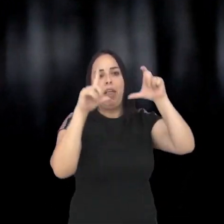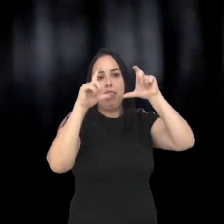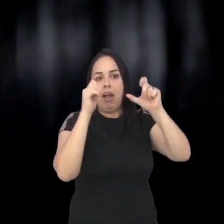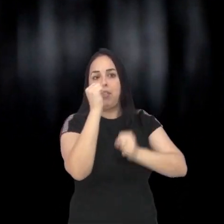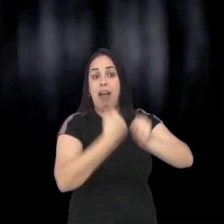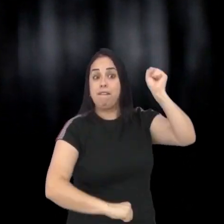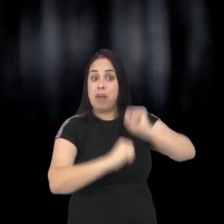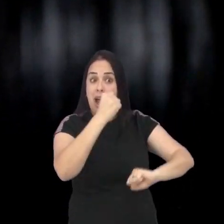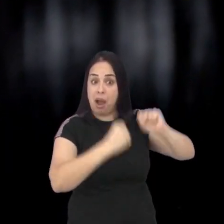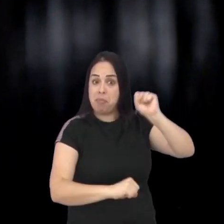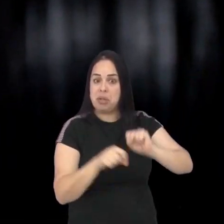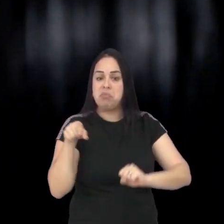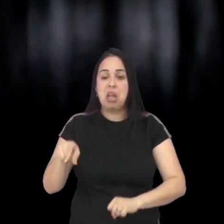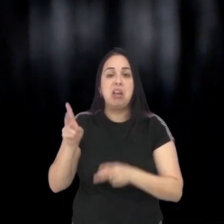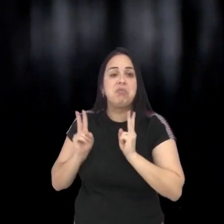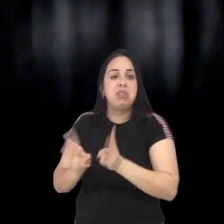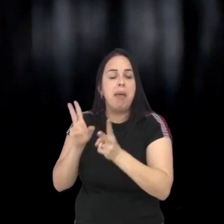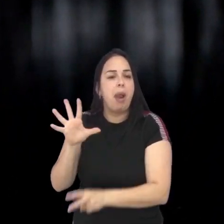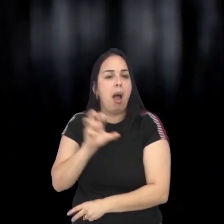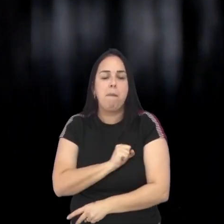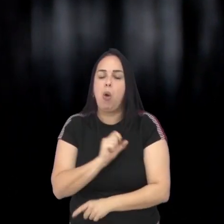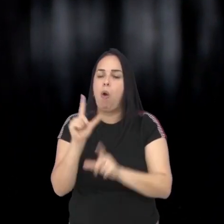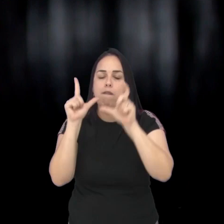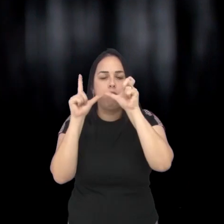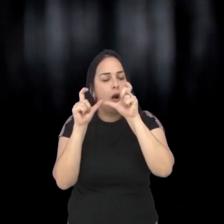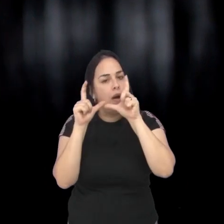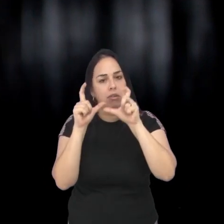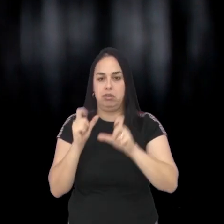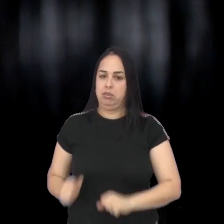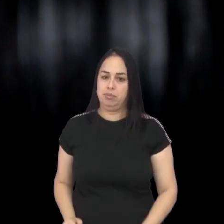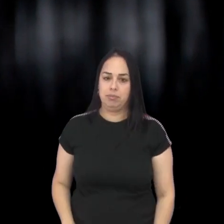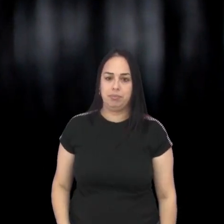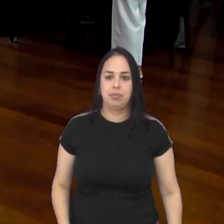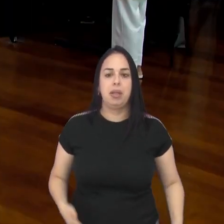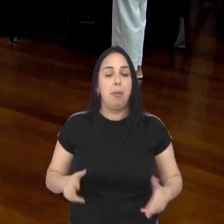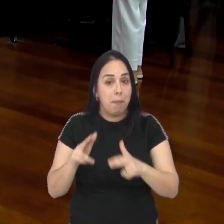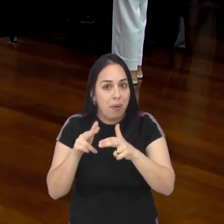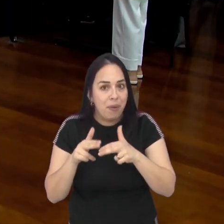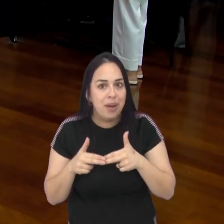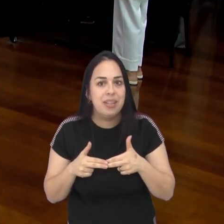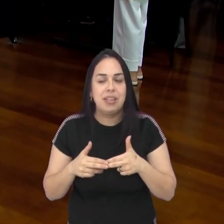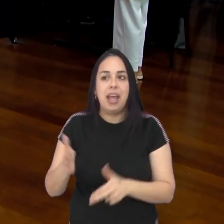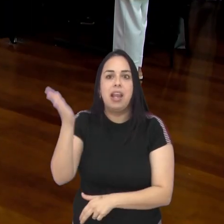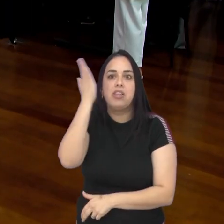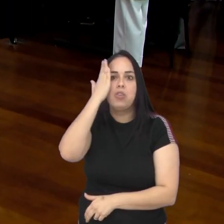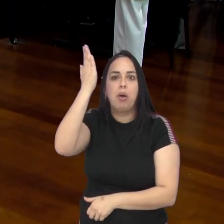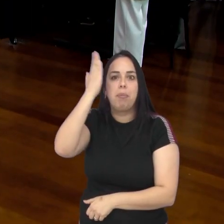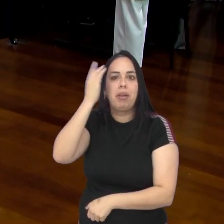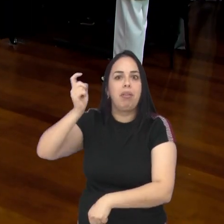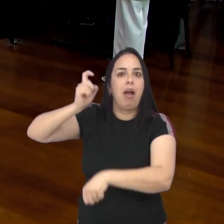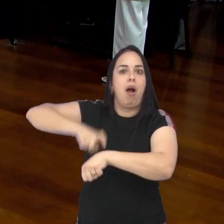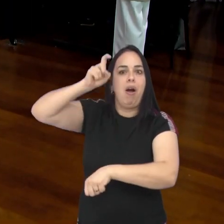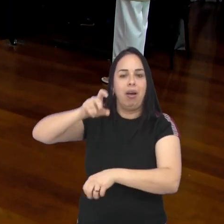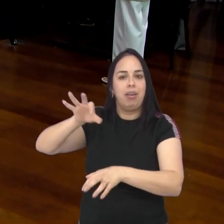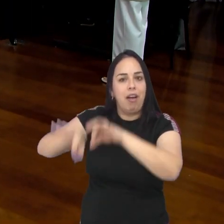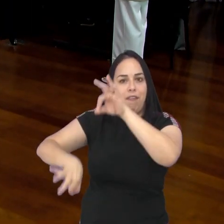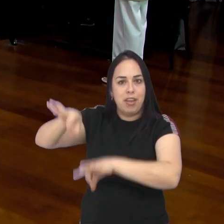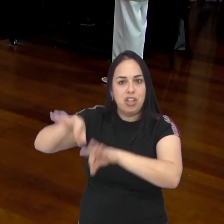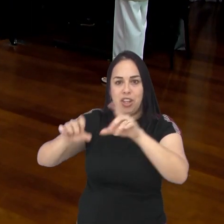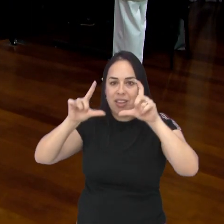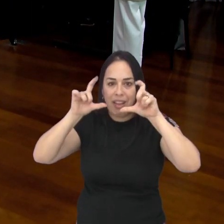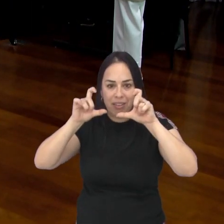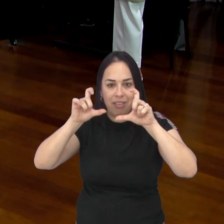câmeras fotográficas e ele sempre foi apaixonado pelos cliques. Por isso, quando ficou sabendo da oficina